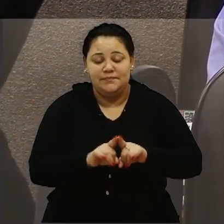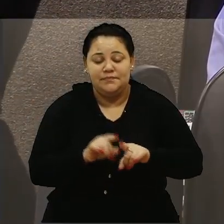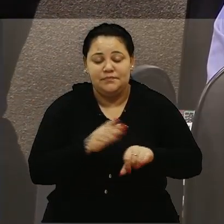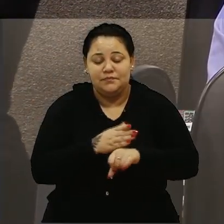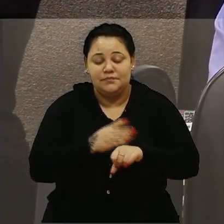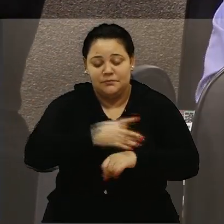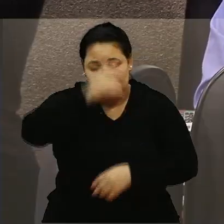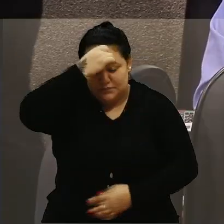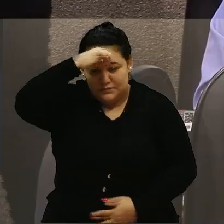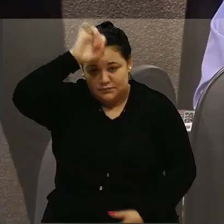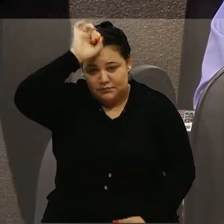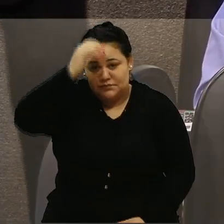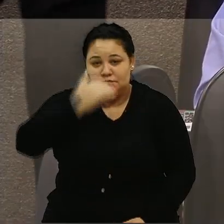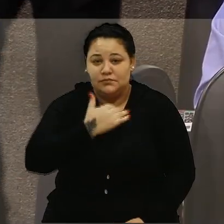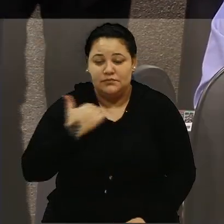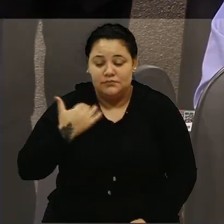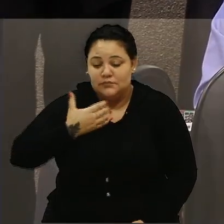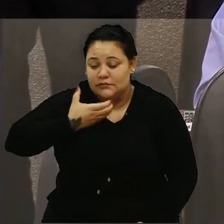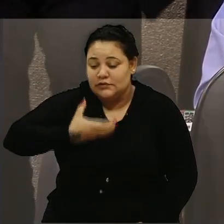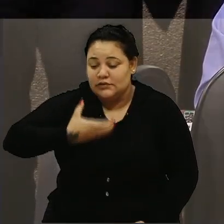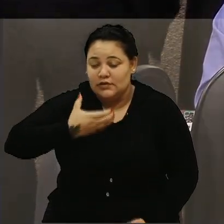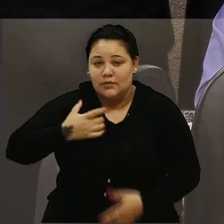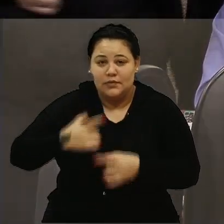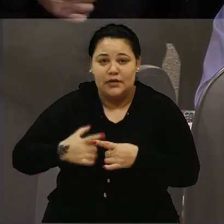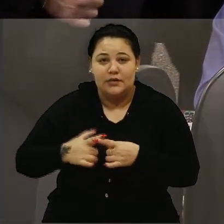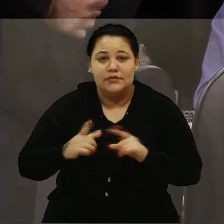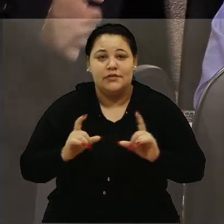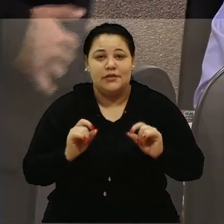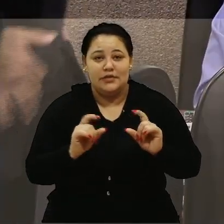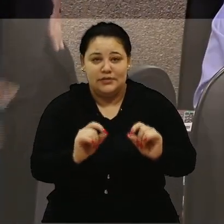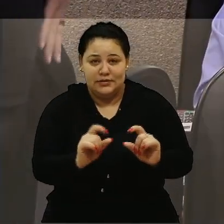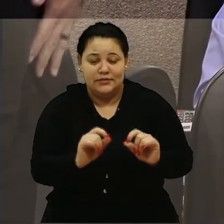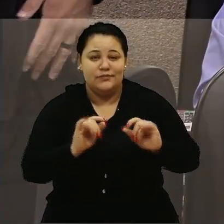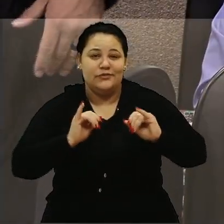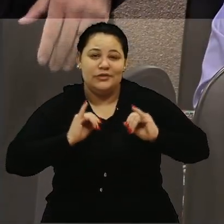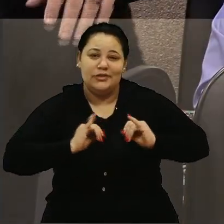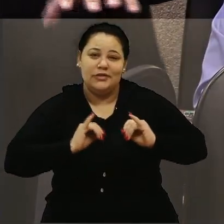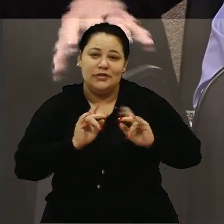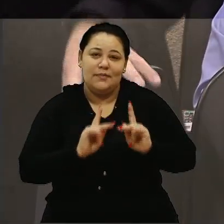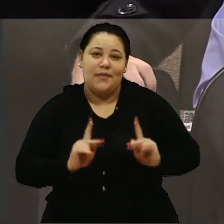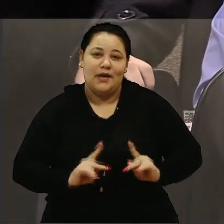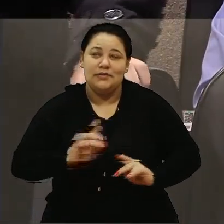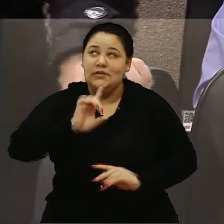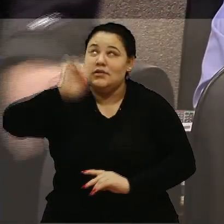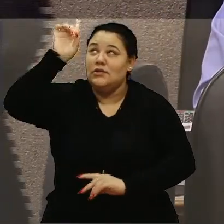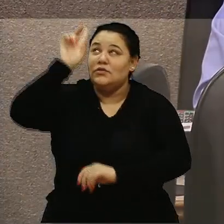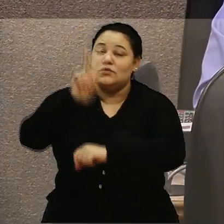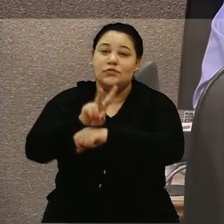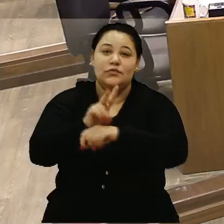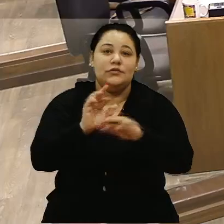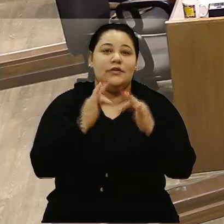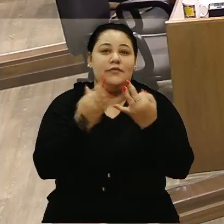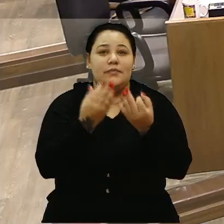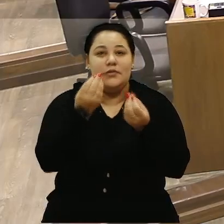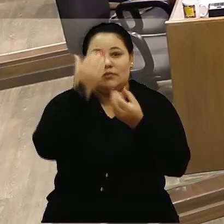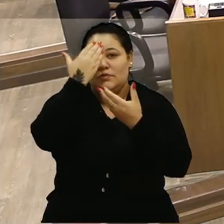estava na UTI em decorrência do câncer. Que descanse em paz e que Deus conforte toda a família. Obrigado.